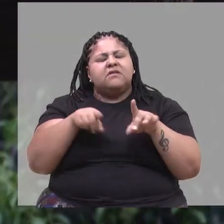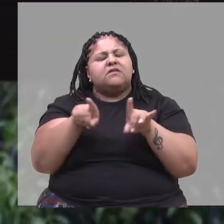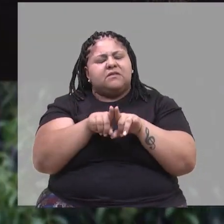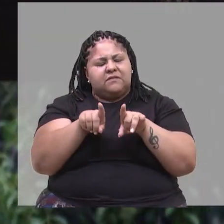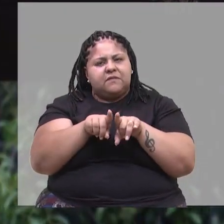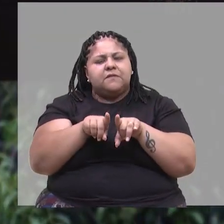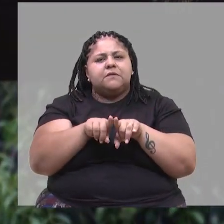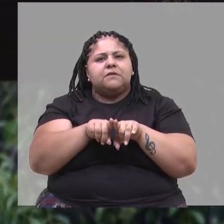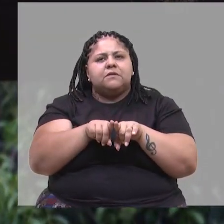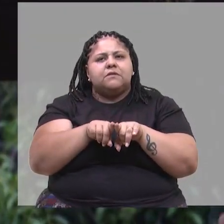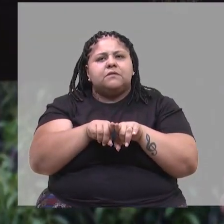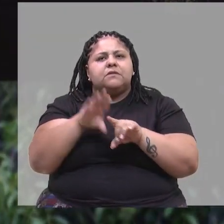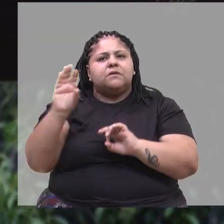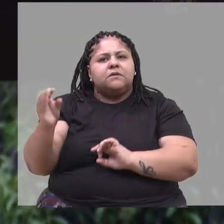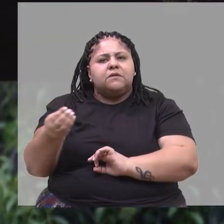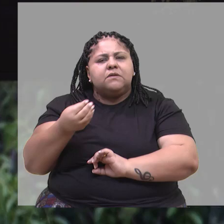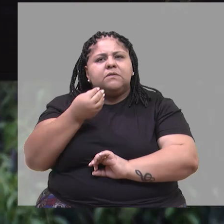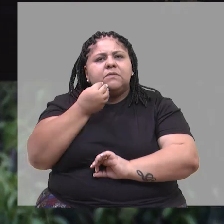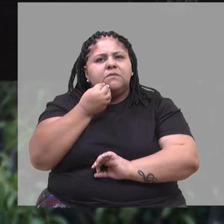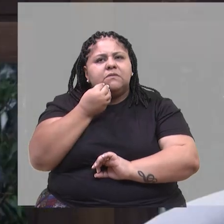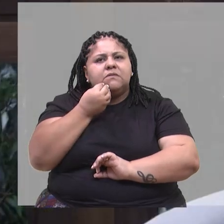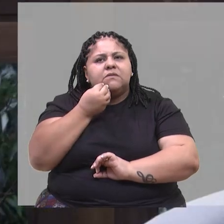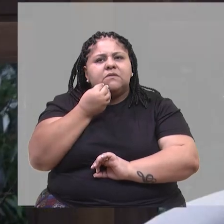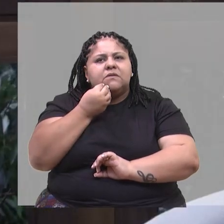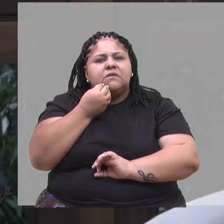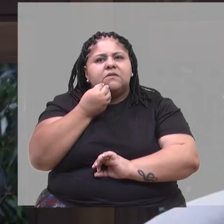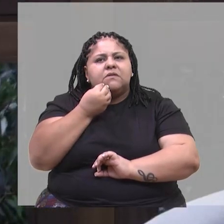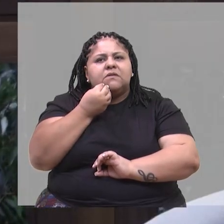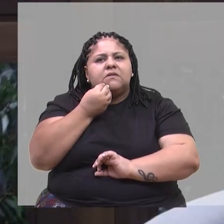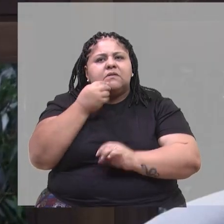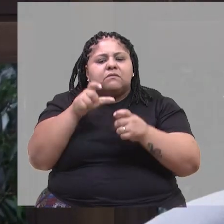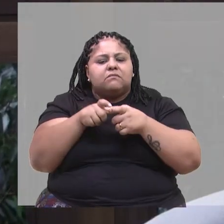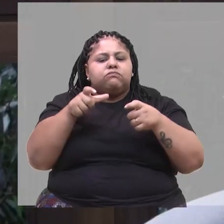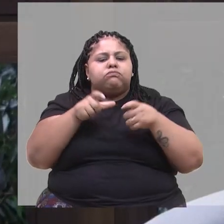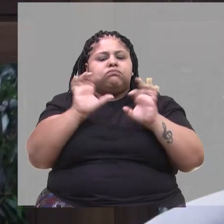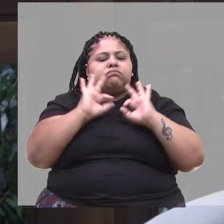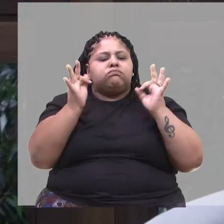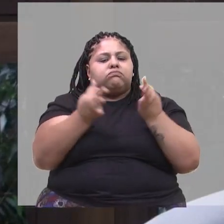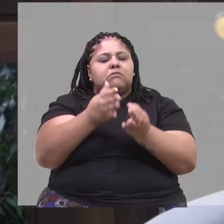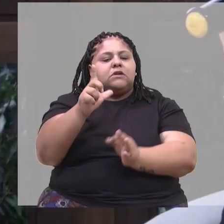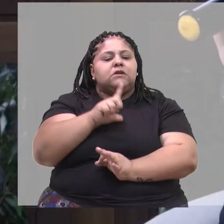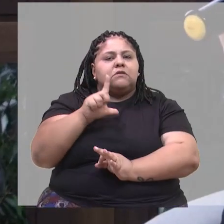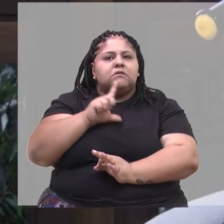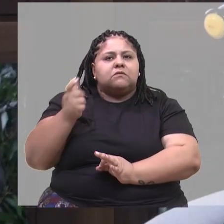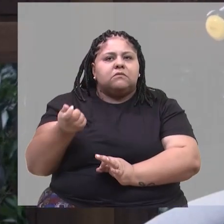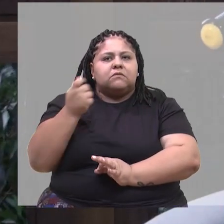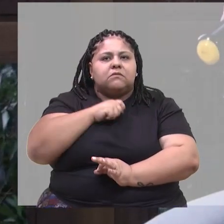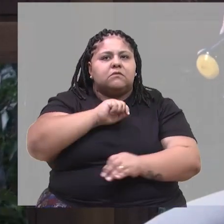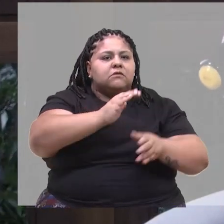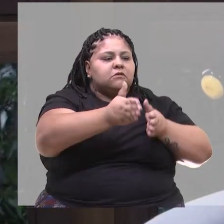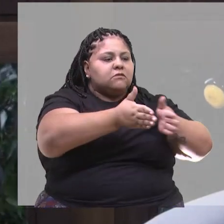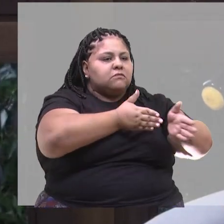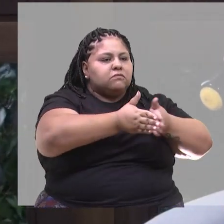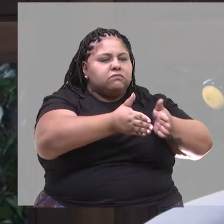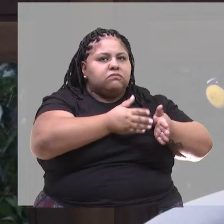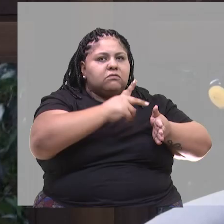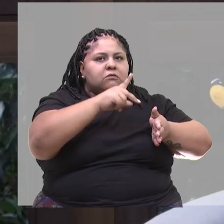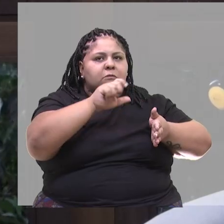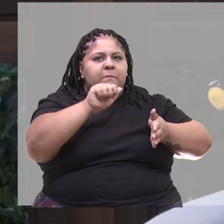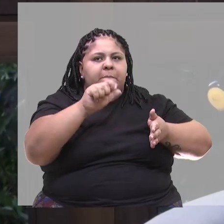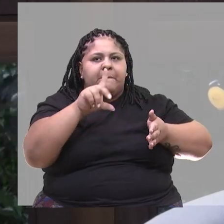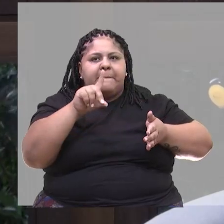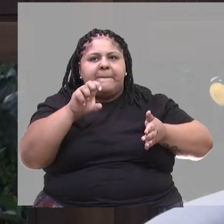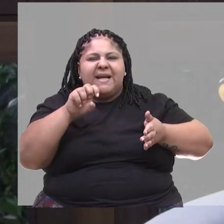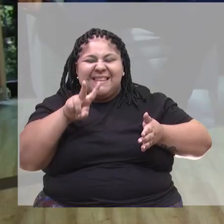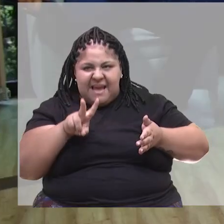privilegiadíssima, tive, né, uma oportunidade enquanto crescer numa família que tinha possibilidades, que me deu muitos acessos. A APADEV, assim,